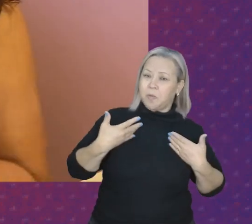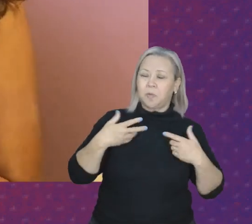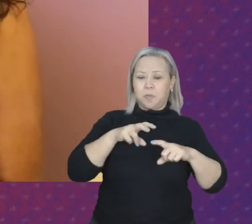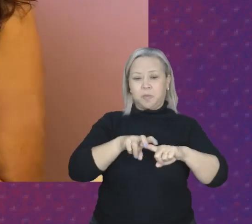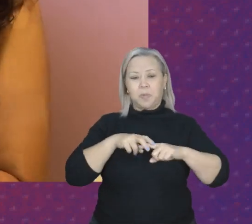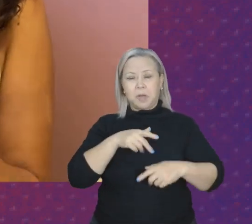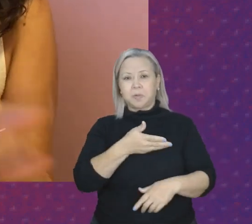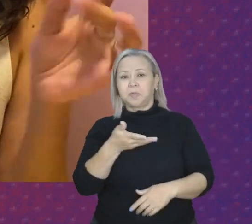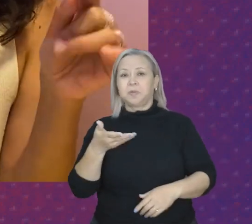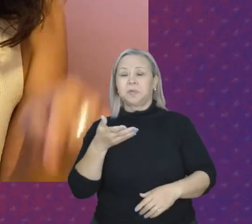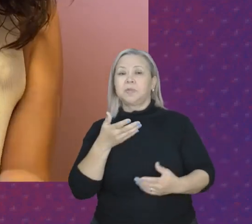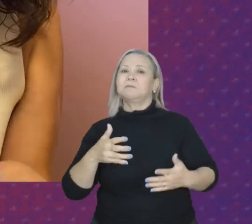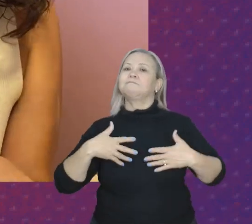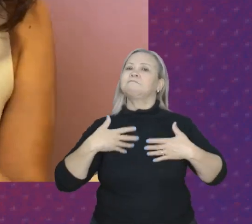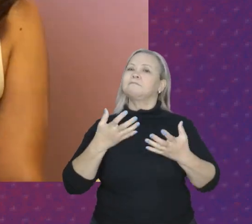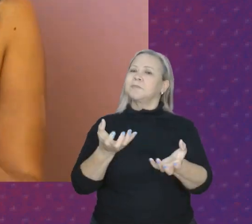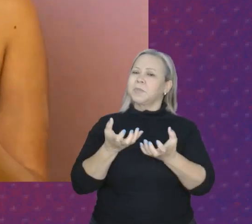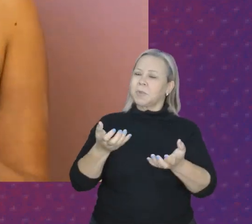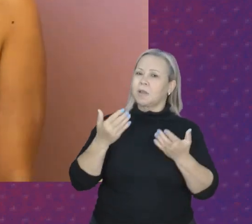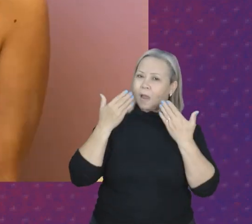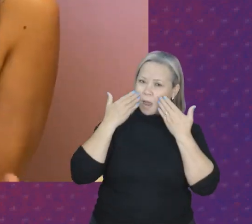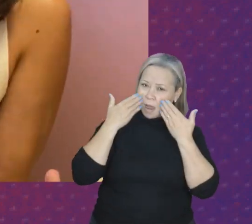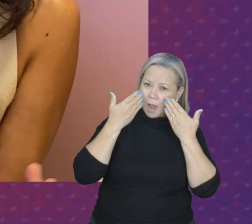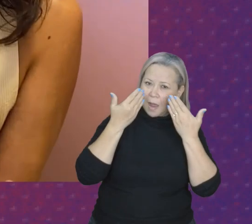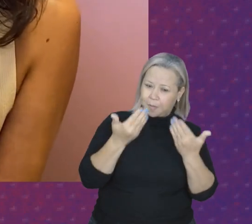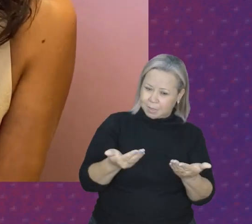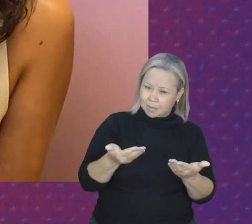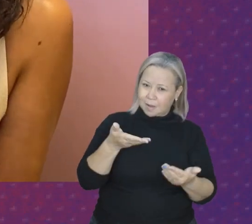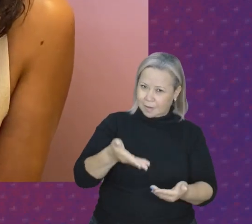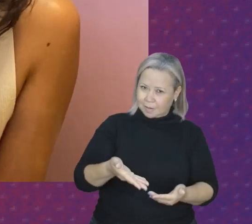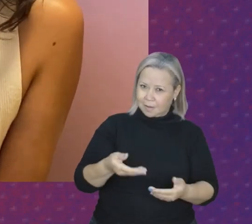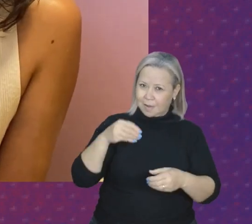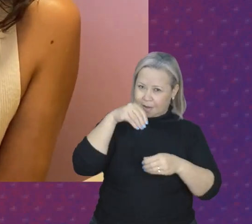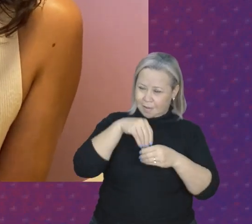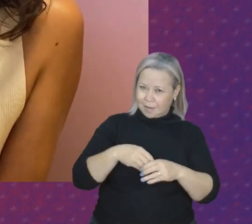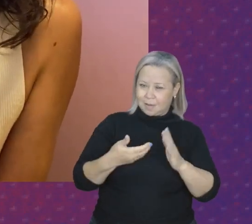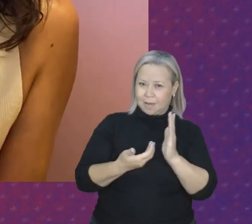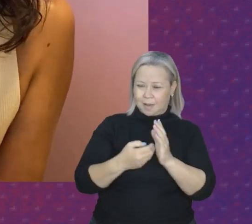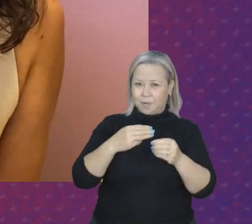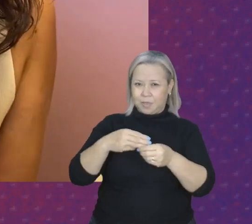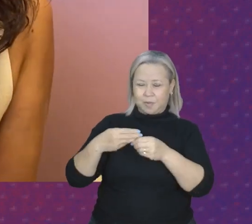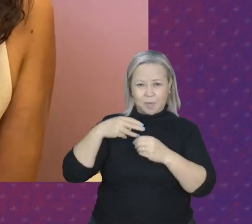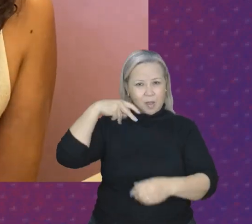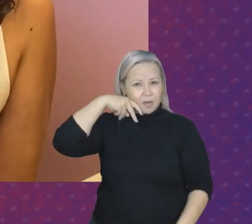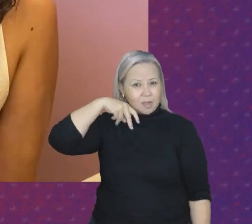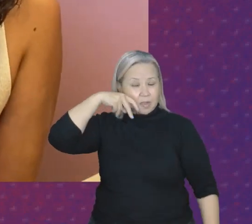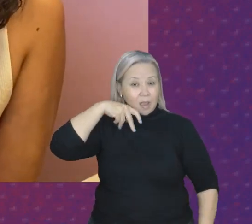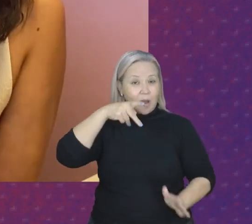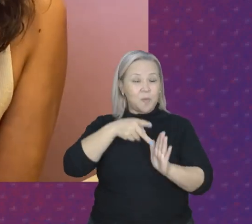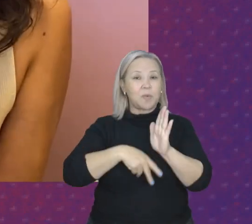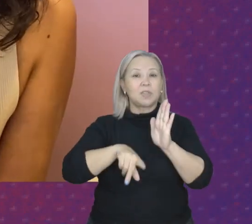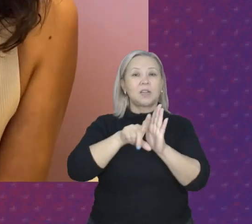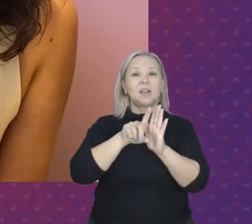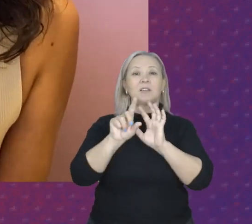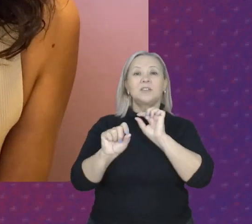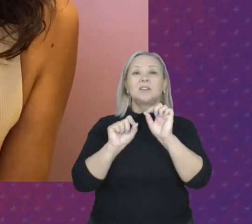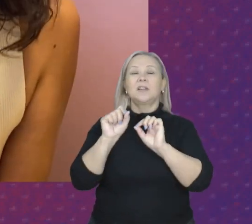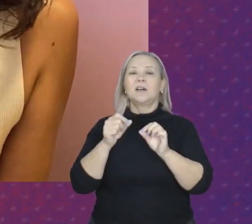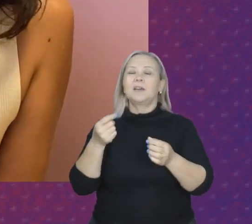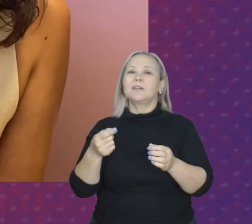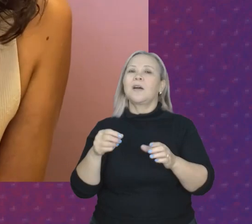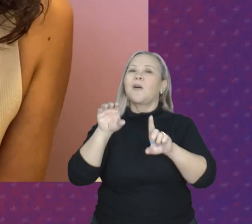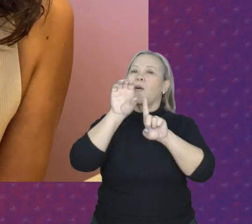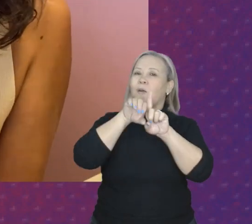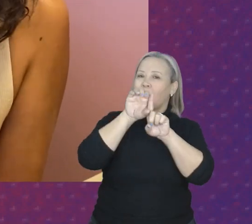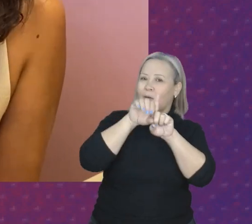isso que eu fiz questão de apresentar aqui dentro da Câmara Municipal de Natal o projeto de lei que colocou no calendário